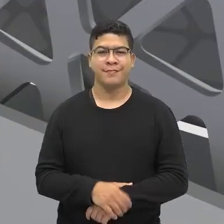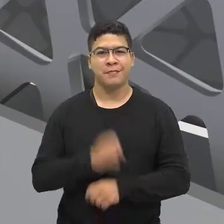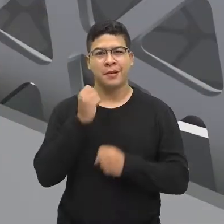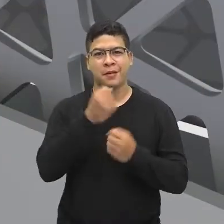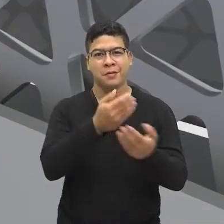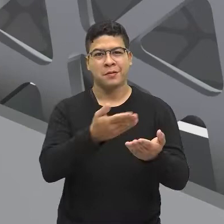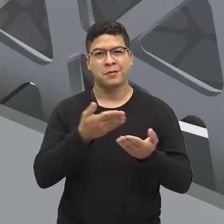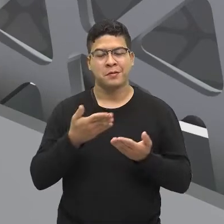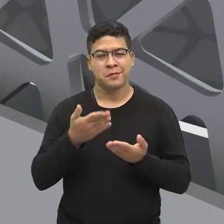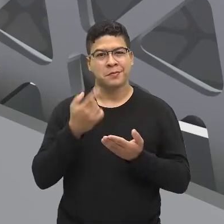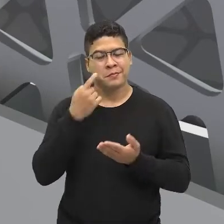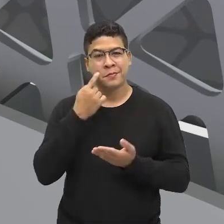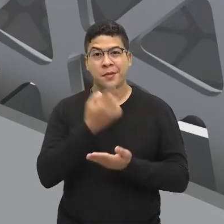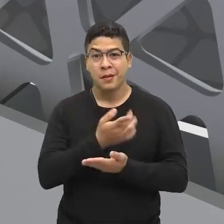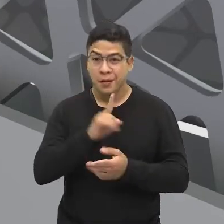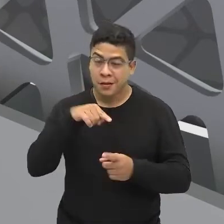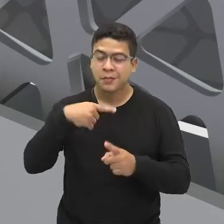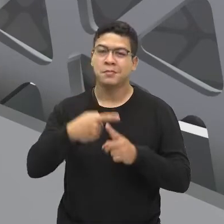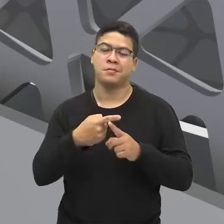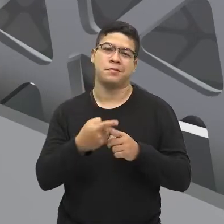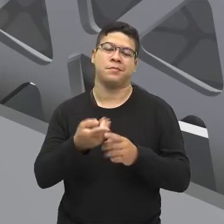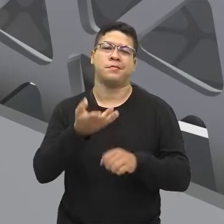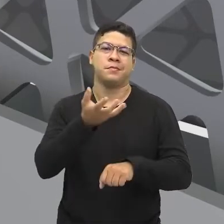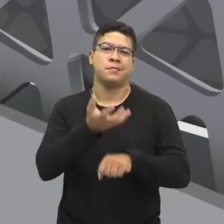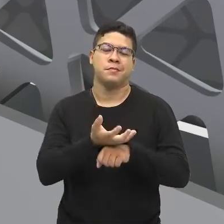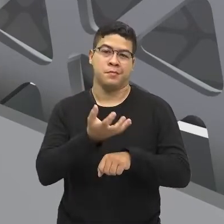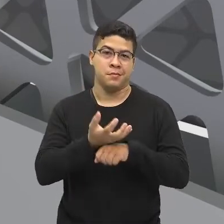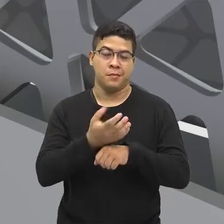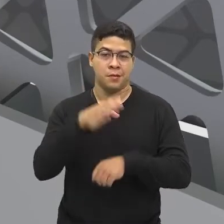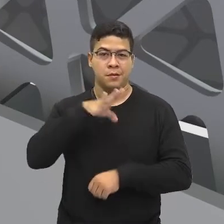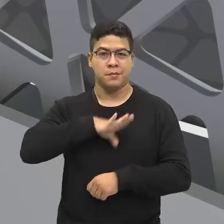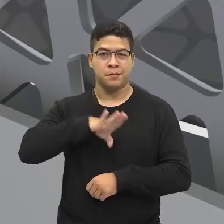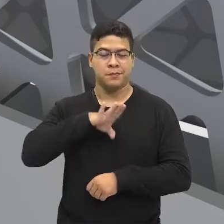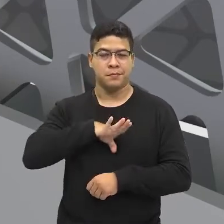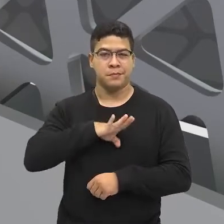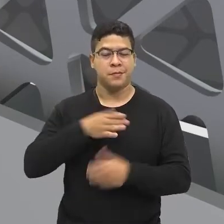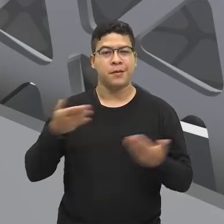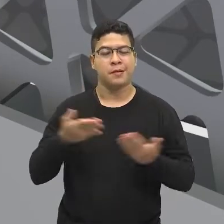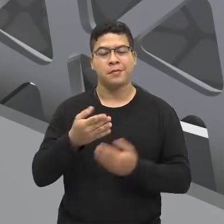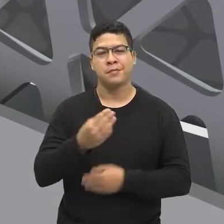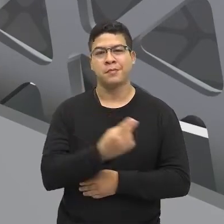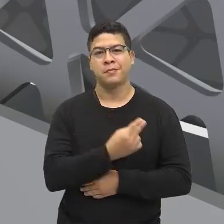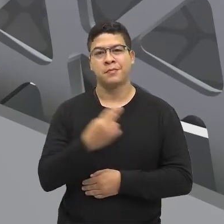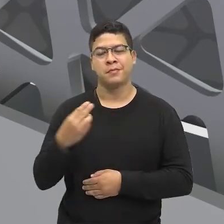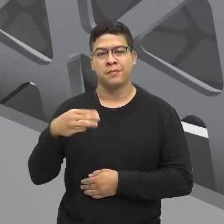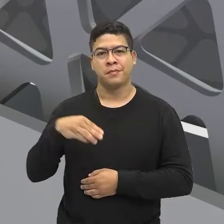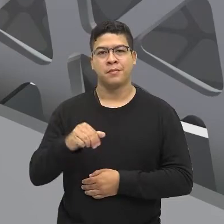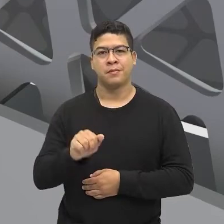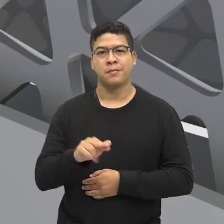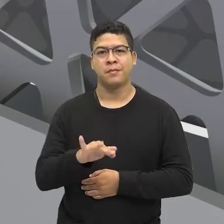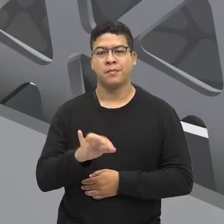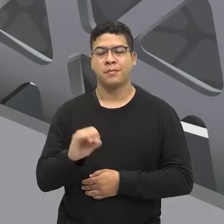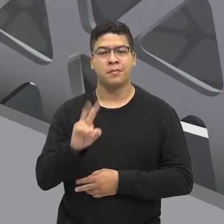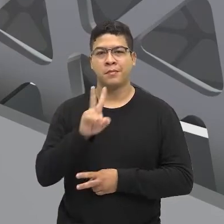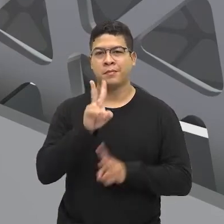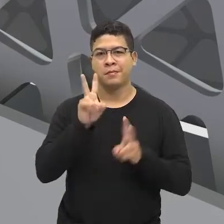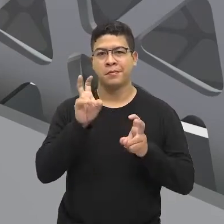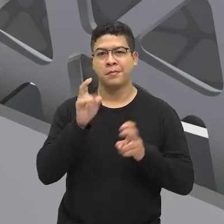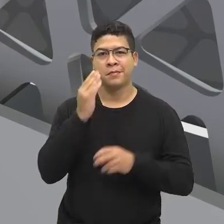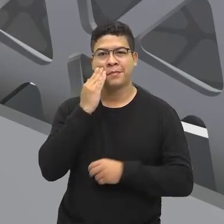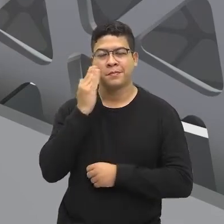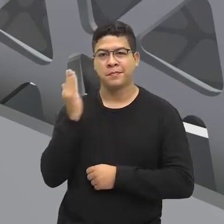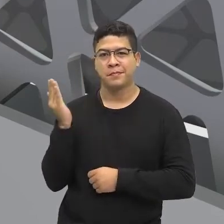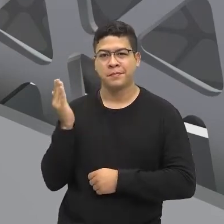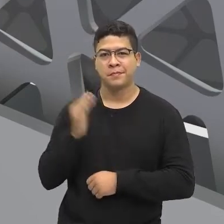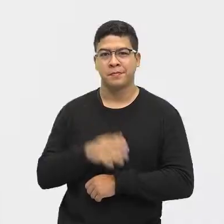Sejam bem-vindos! Mais uma aula de língua portuguesa. Sou o professor Mário. Vamos ao objeto de conhecimento da aula de hoje? Vamos lá,